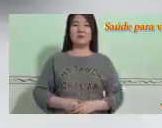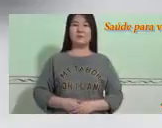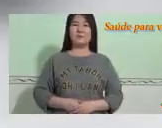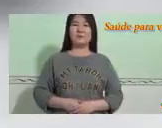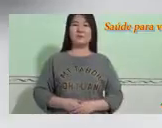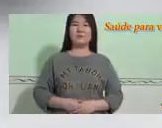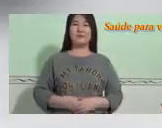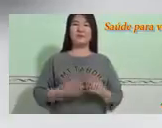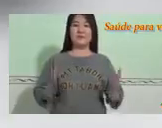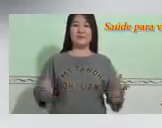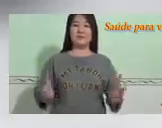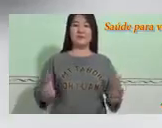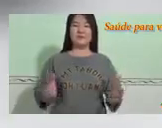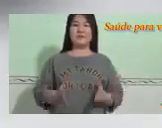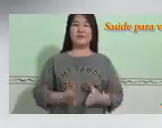complicada